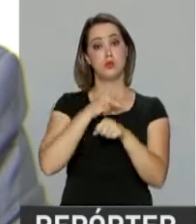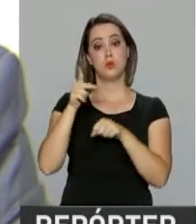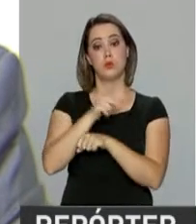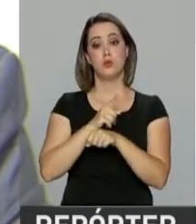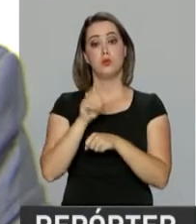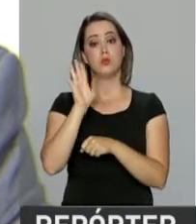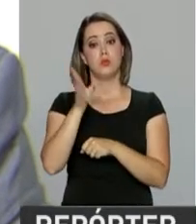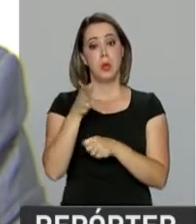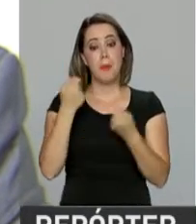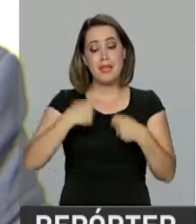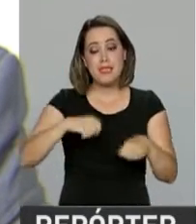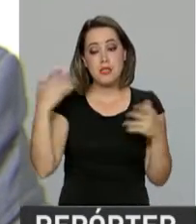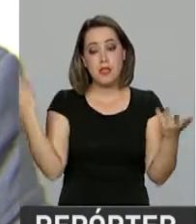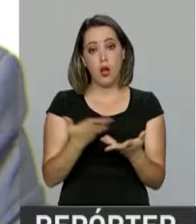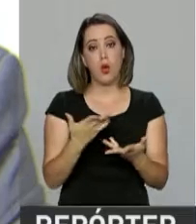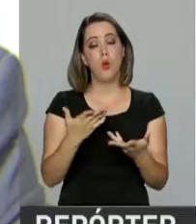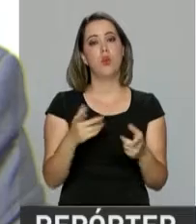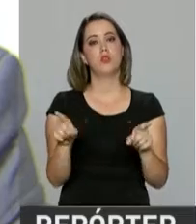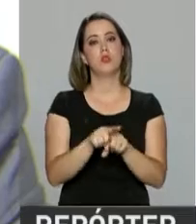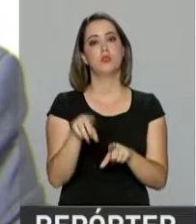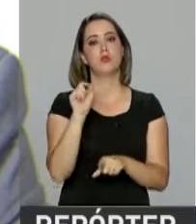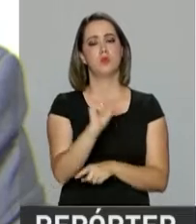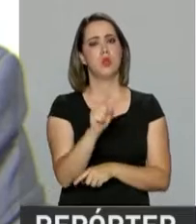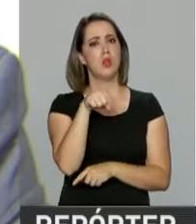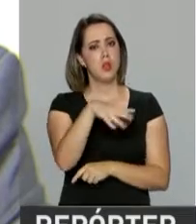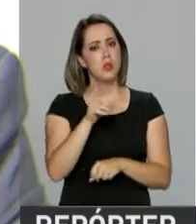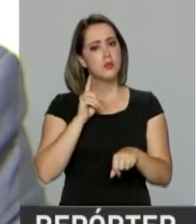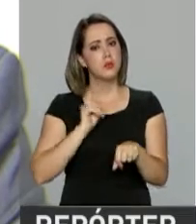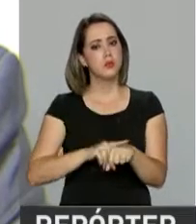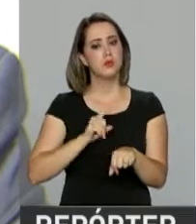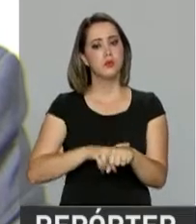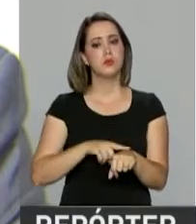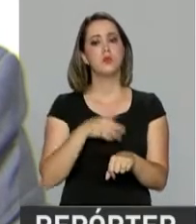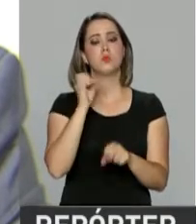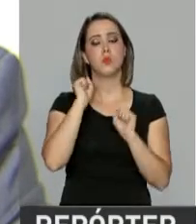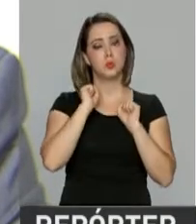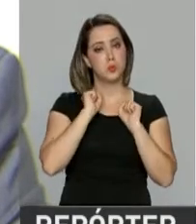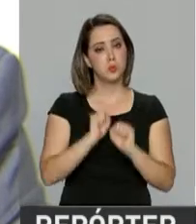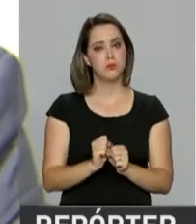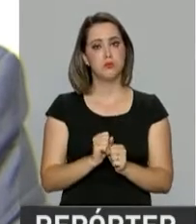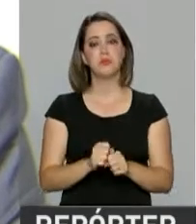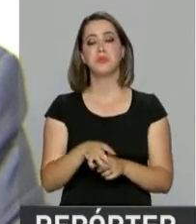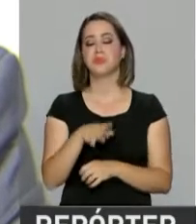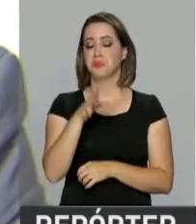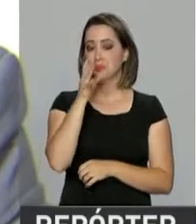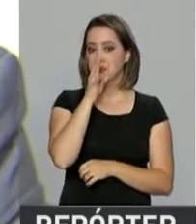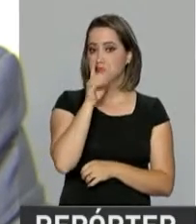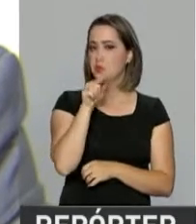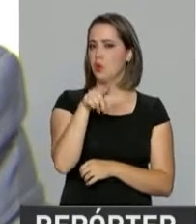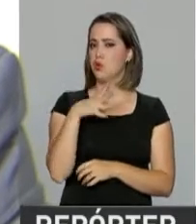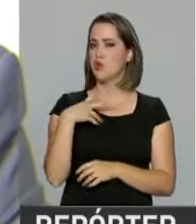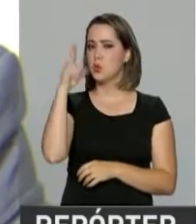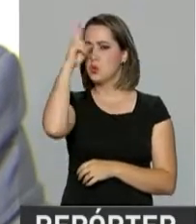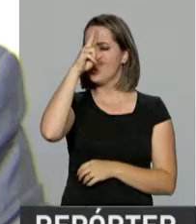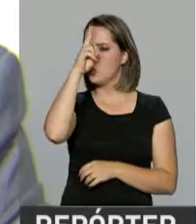e ele é quem conhece ele começou a ser considero um momento histórico